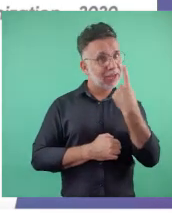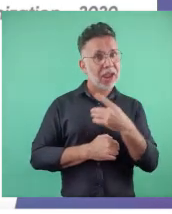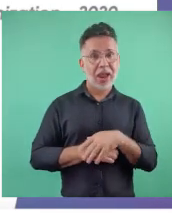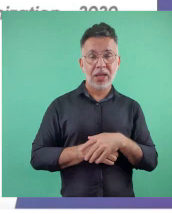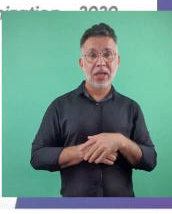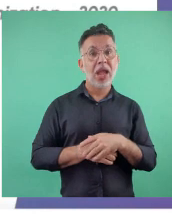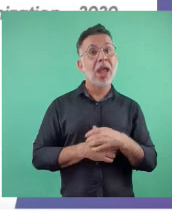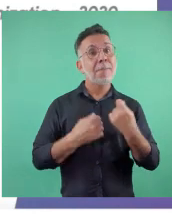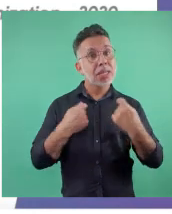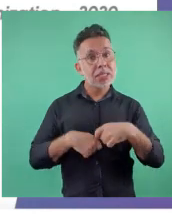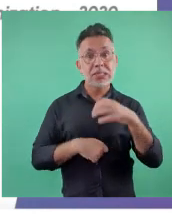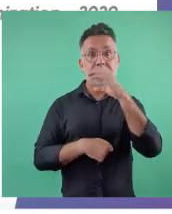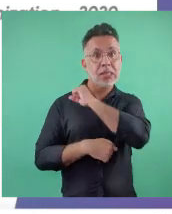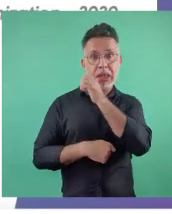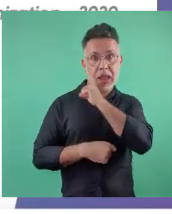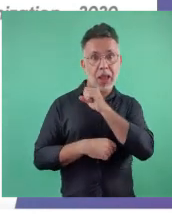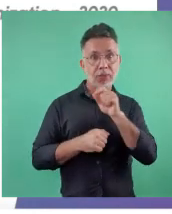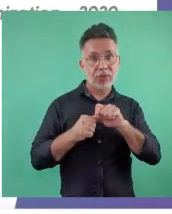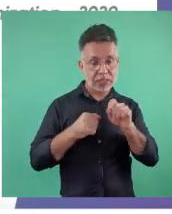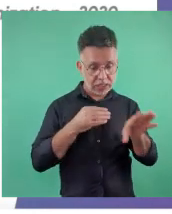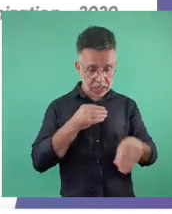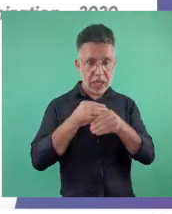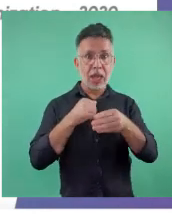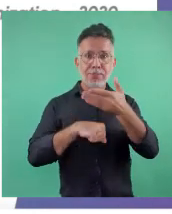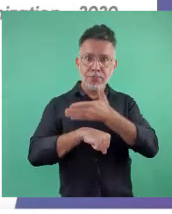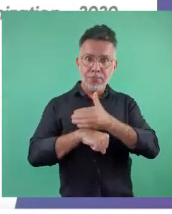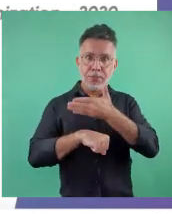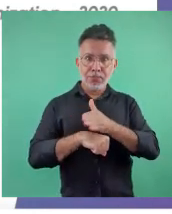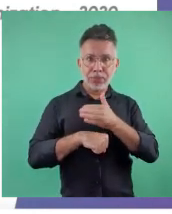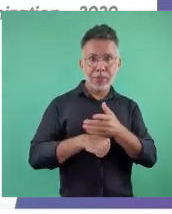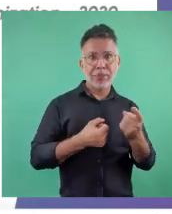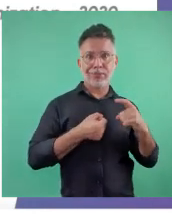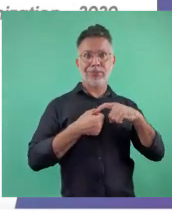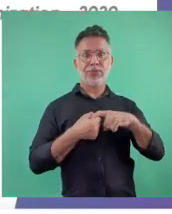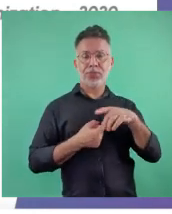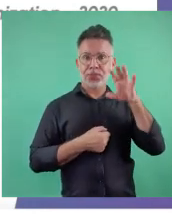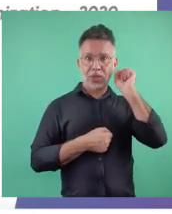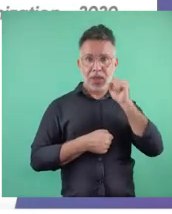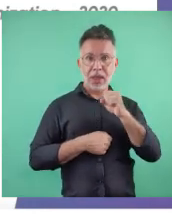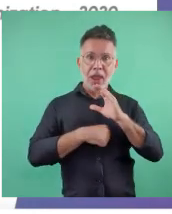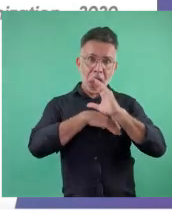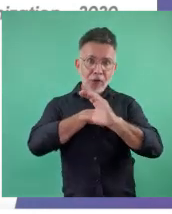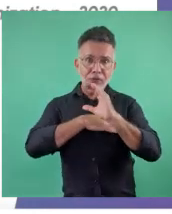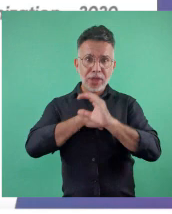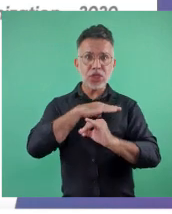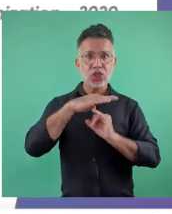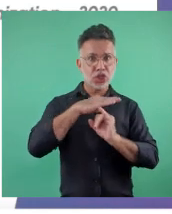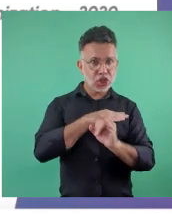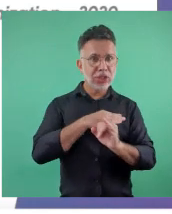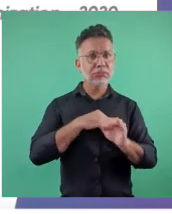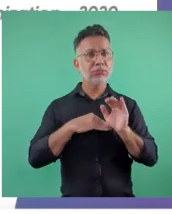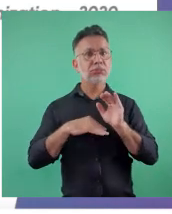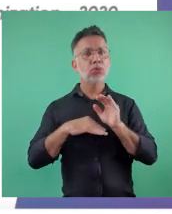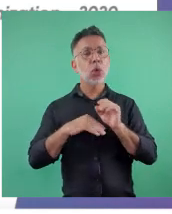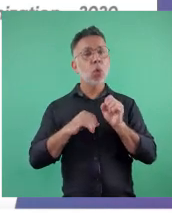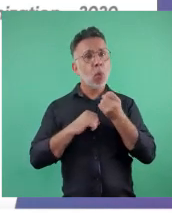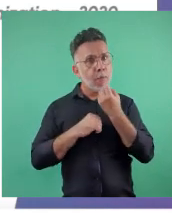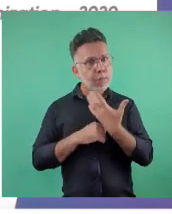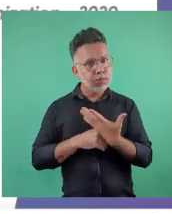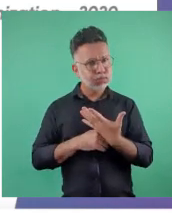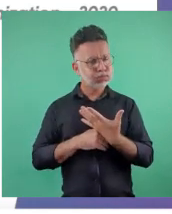É imprescindível a implementação e as medidas preventivas e de reabilitação auditiva. Investir